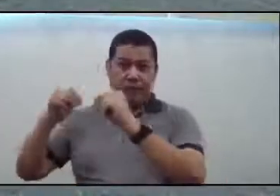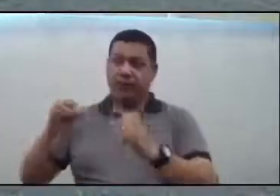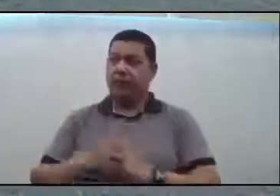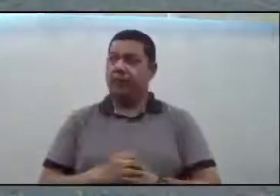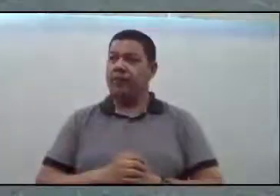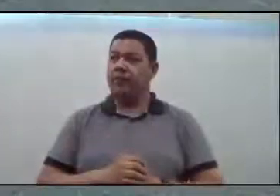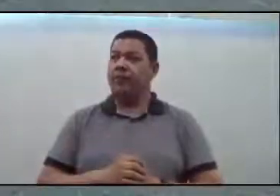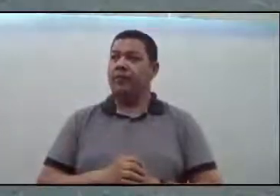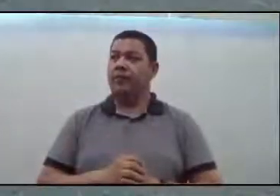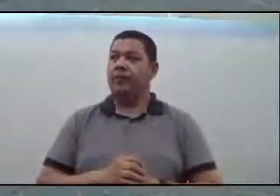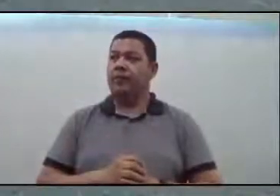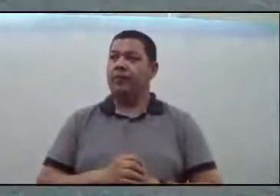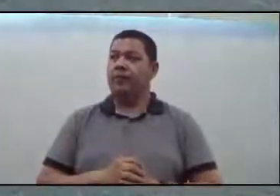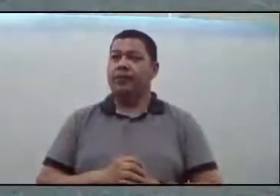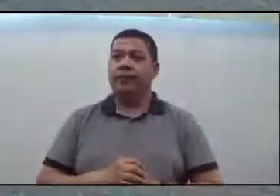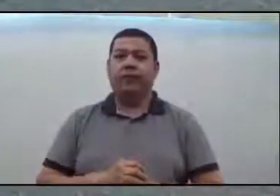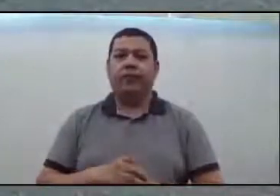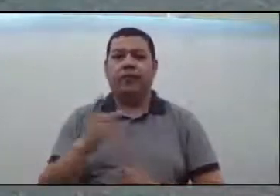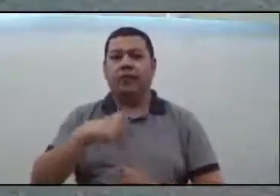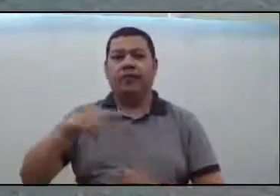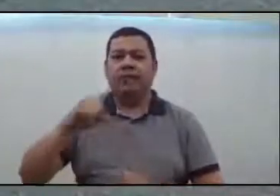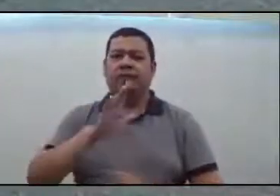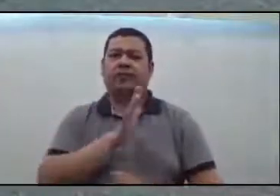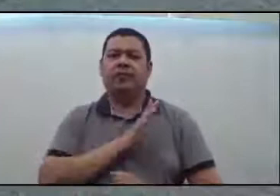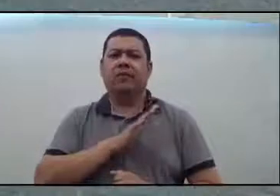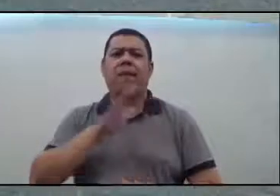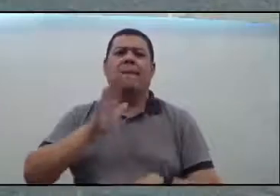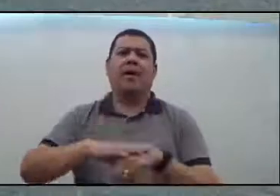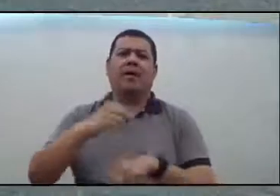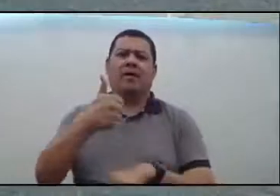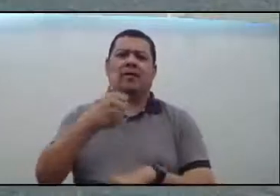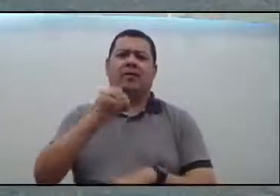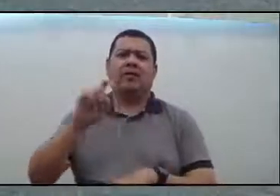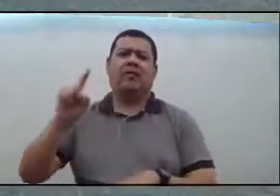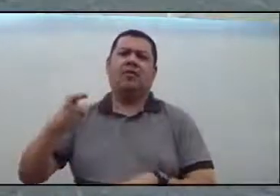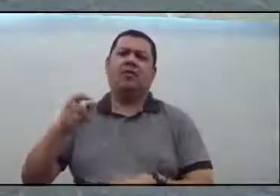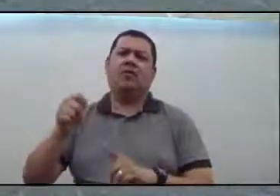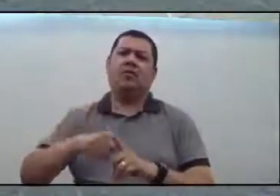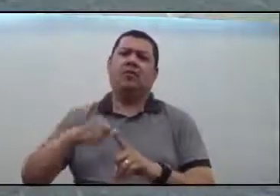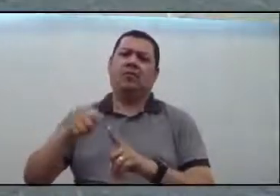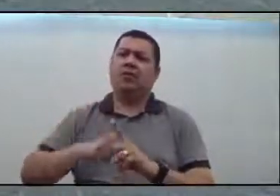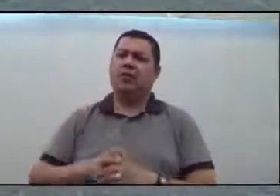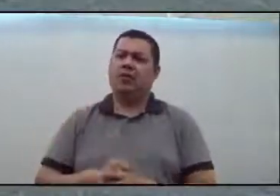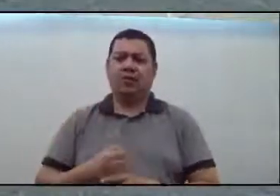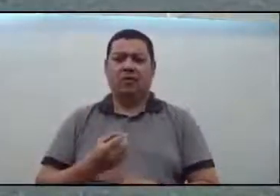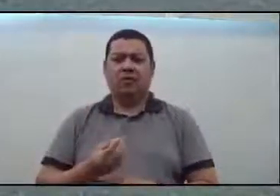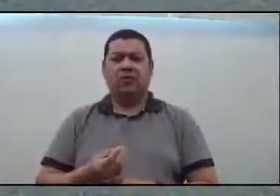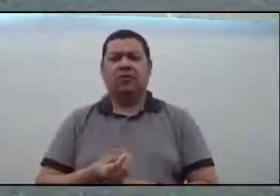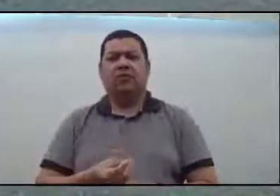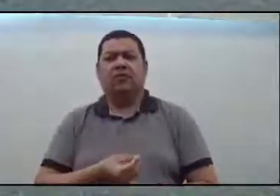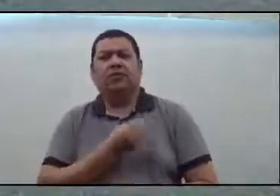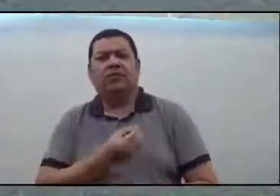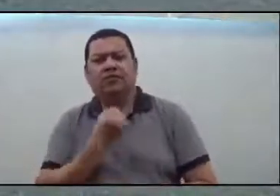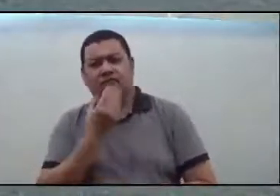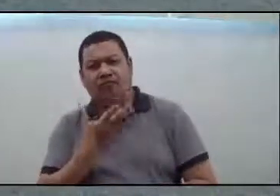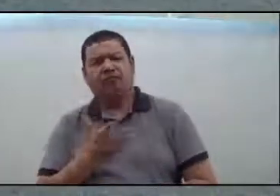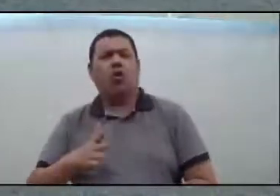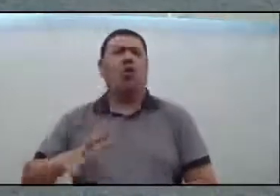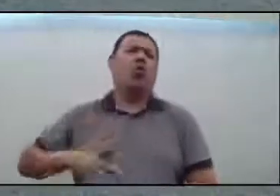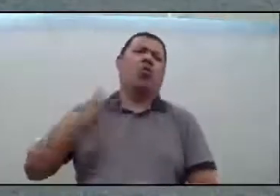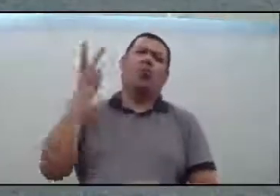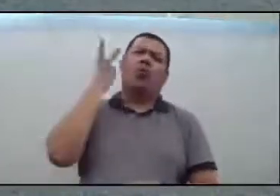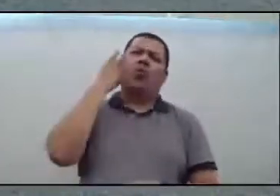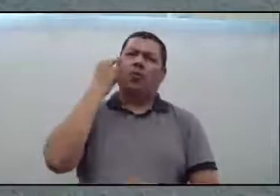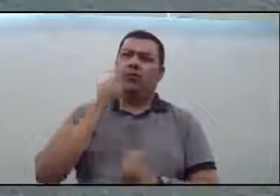gente, vocês estão aqui ganhando mais de 100 mil por mês, numa vida boa igual vocês têm. Aí você pega